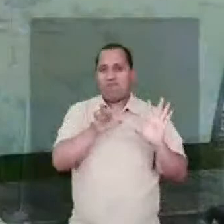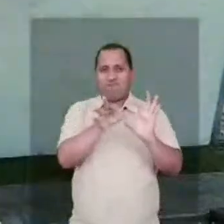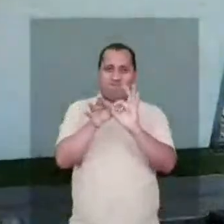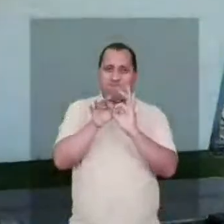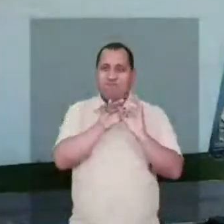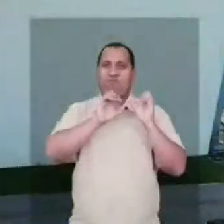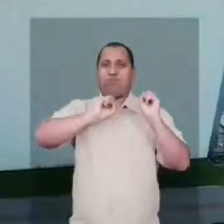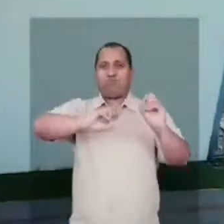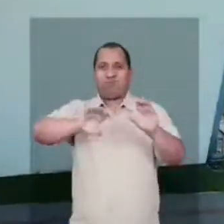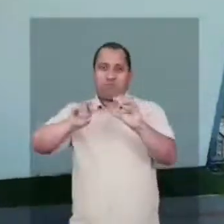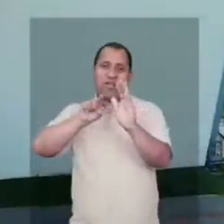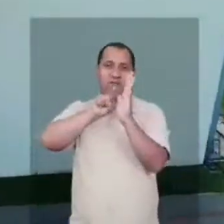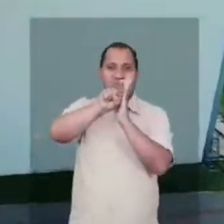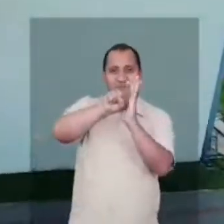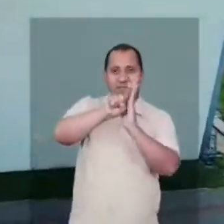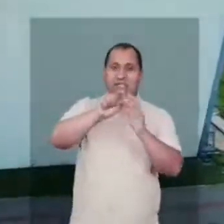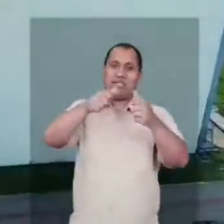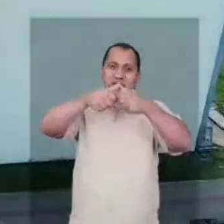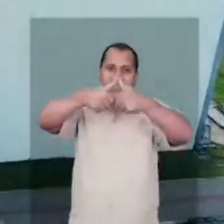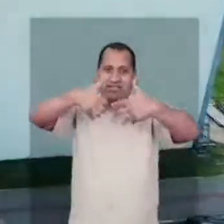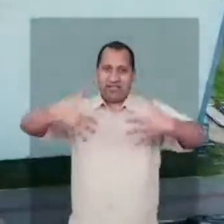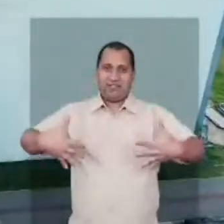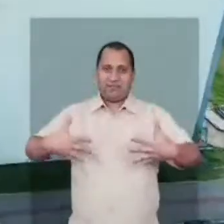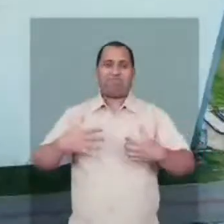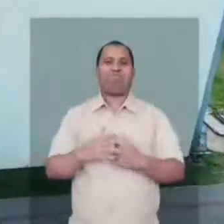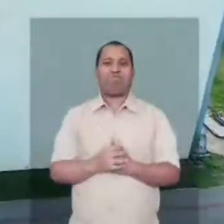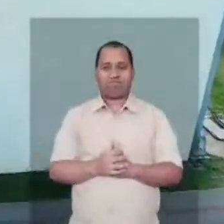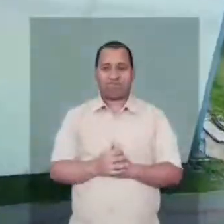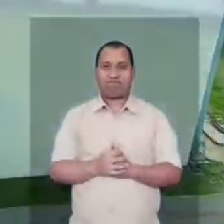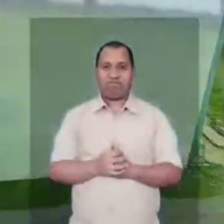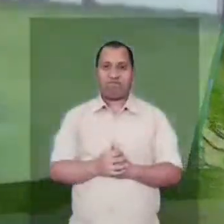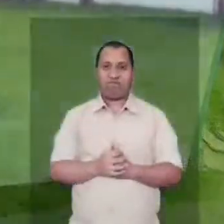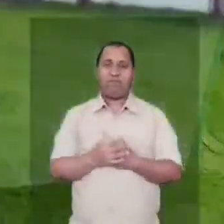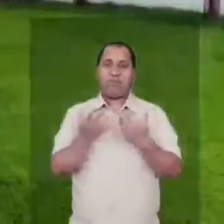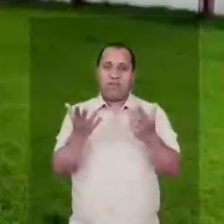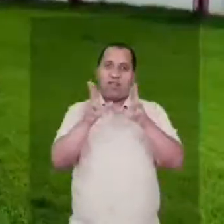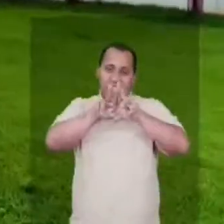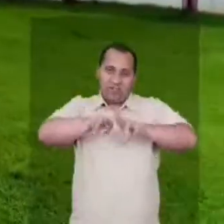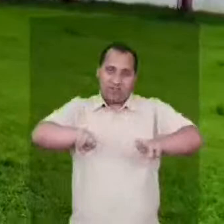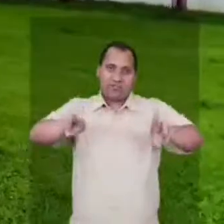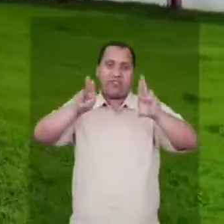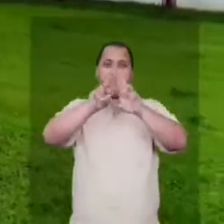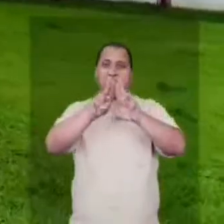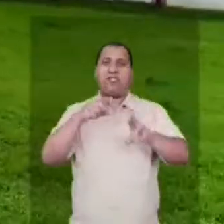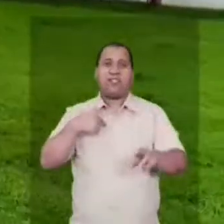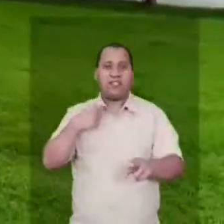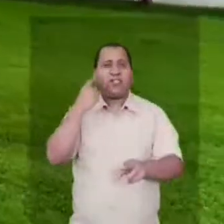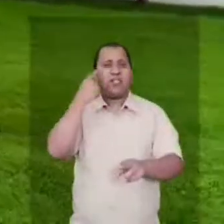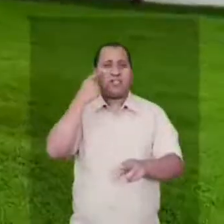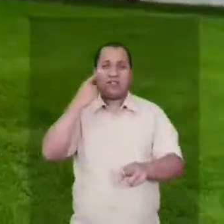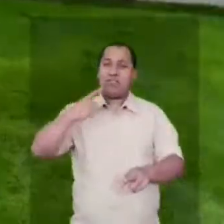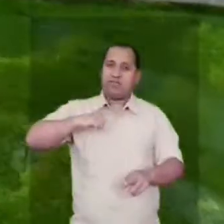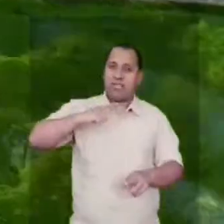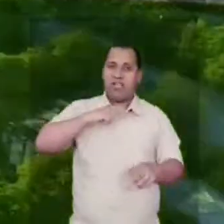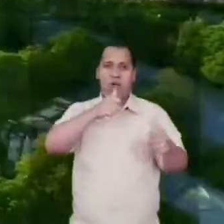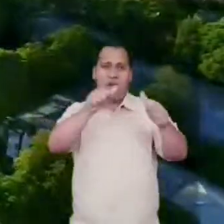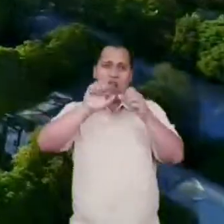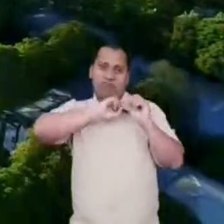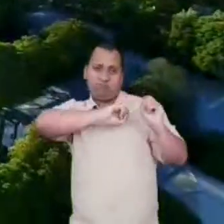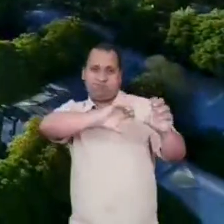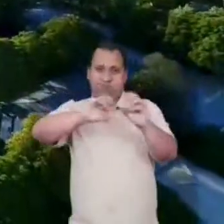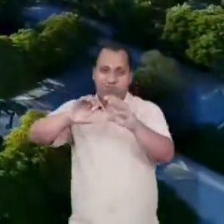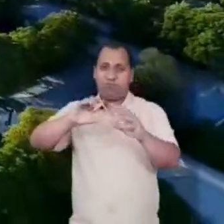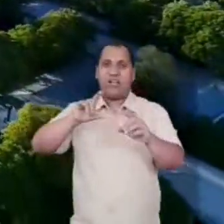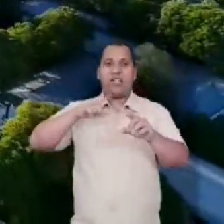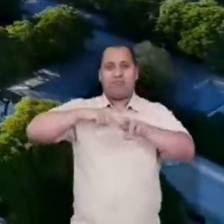integrados no ensino, na pesquisa e na extensão. Uma universidade que se destaca por sua qualidade